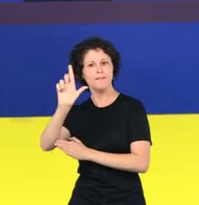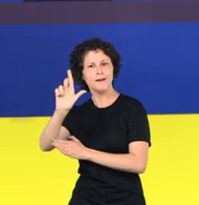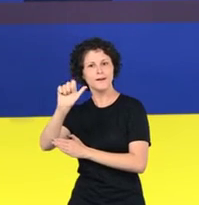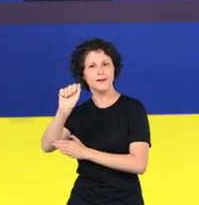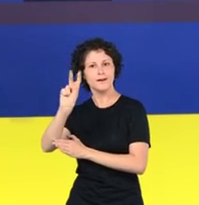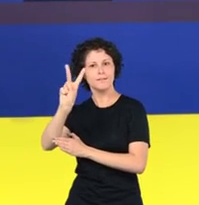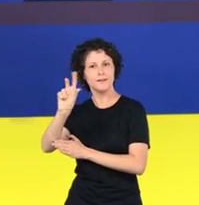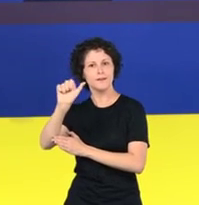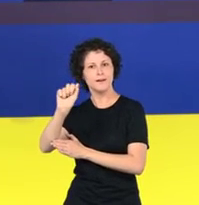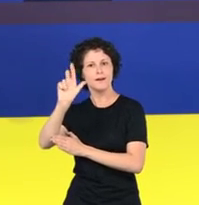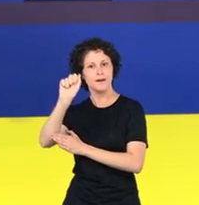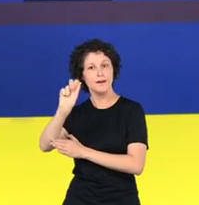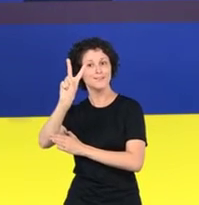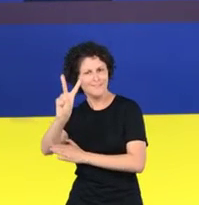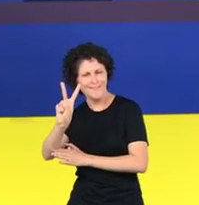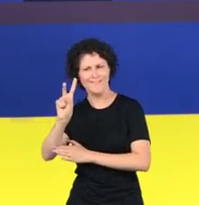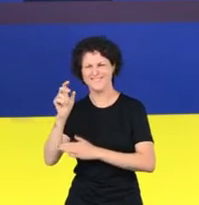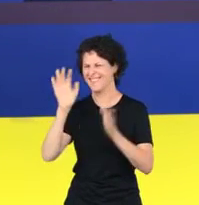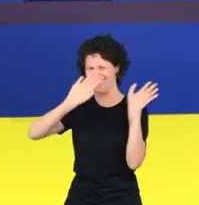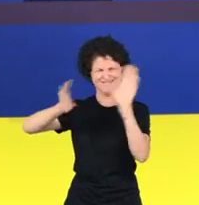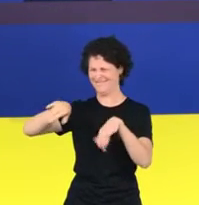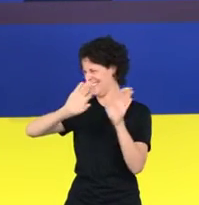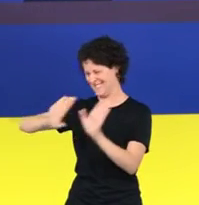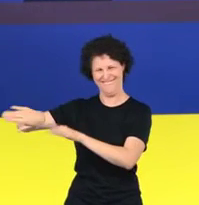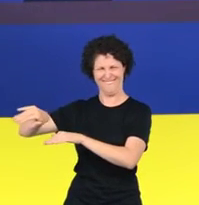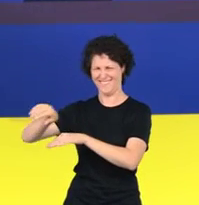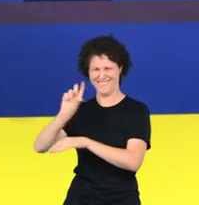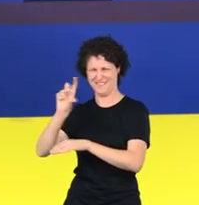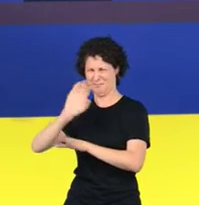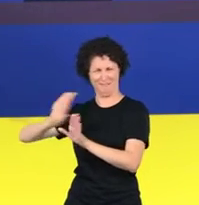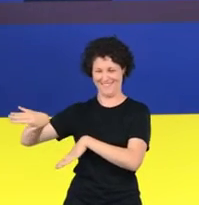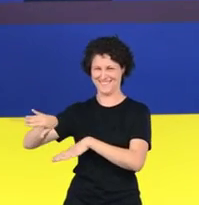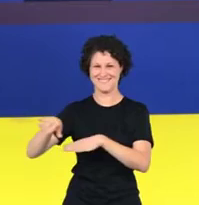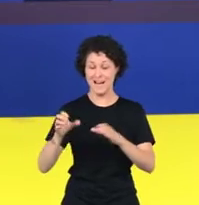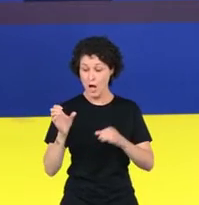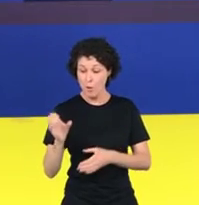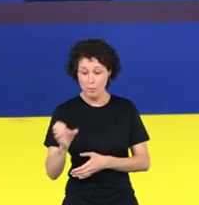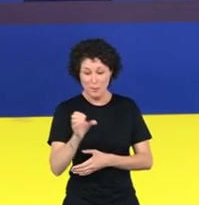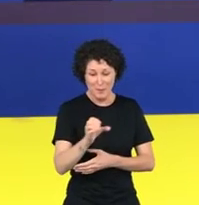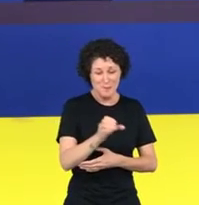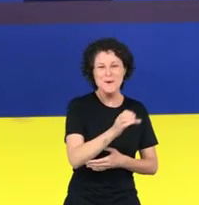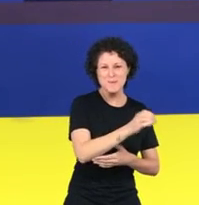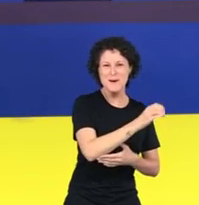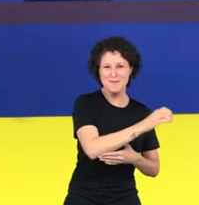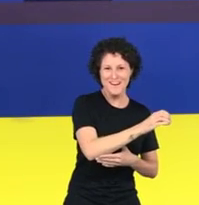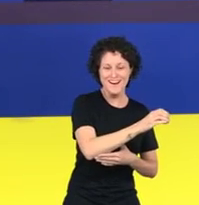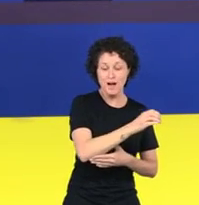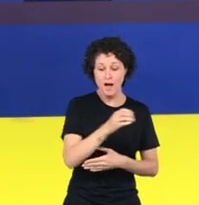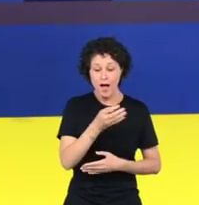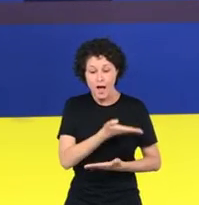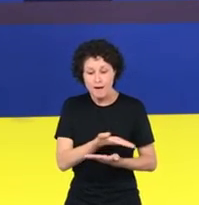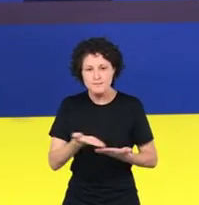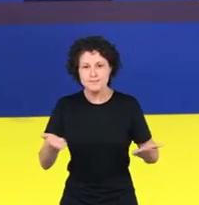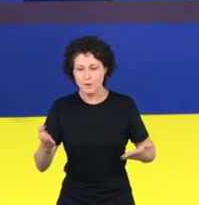Decore essa pequena palavra aqui, Vlava-Av. Esquisito, né? Essa palavra indica as primeiras letras